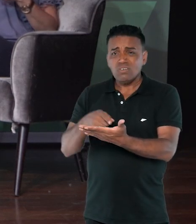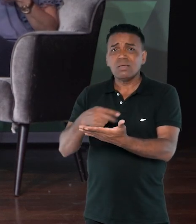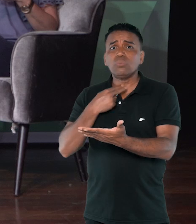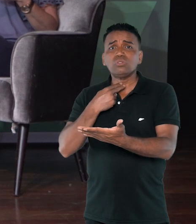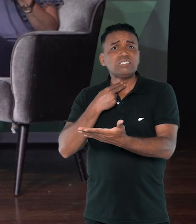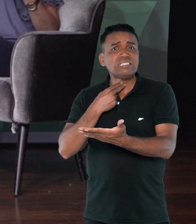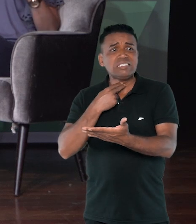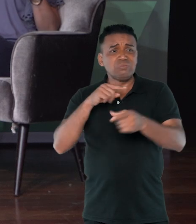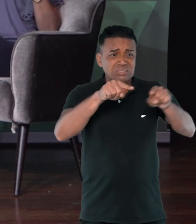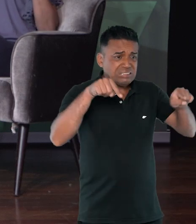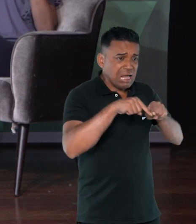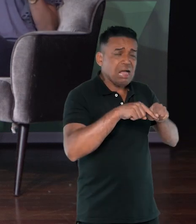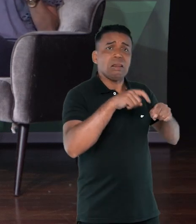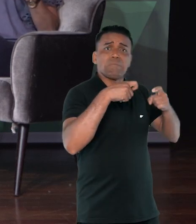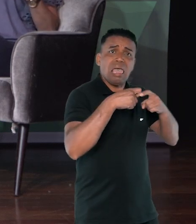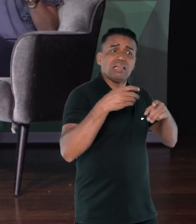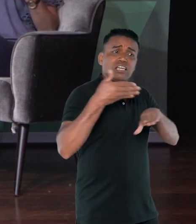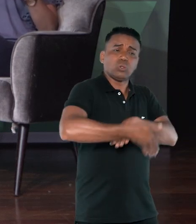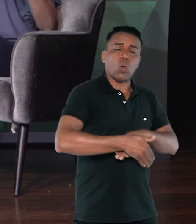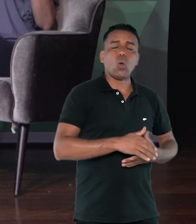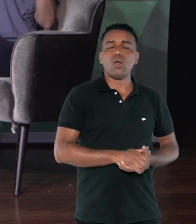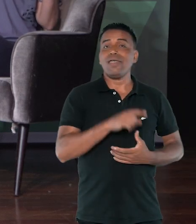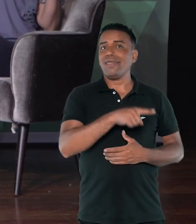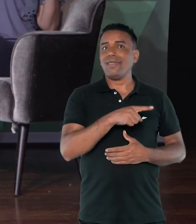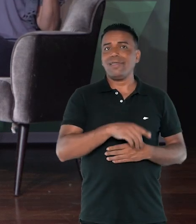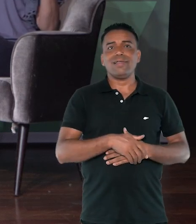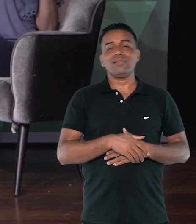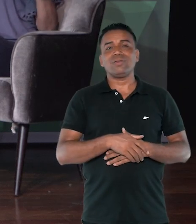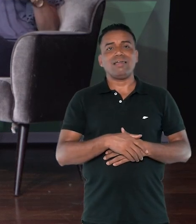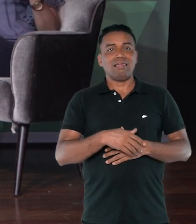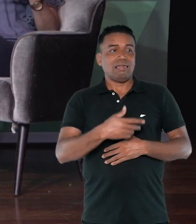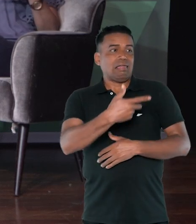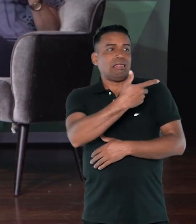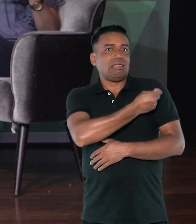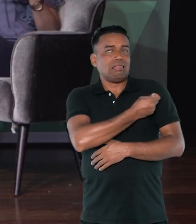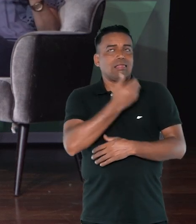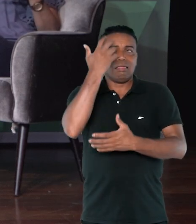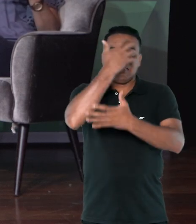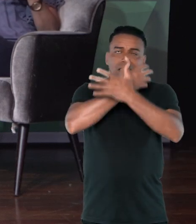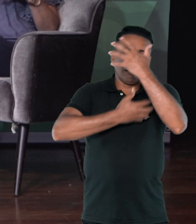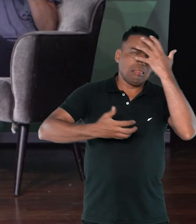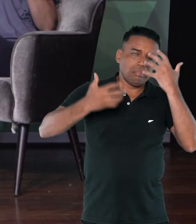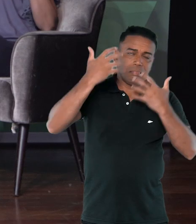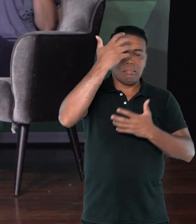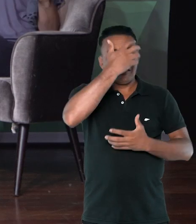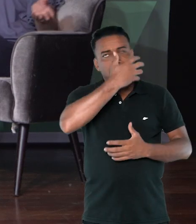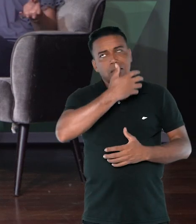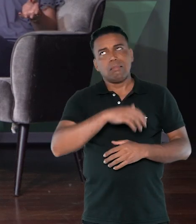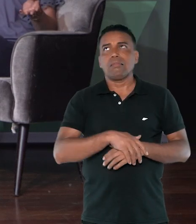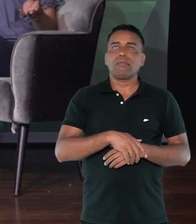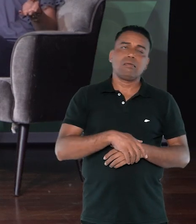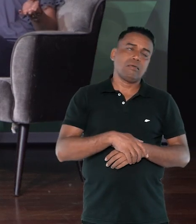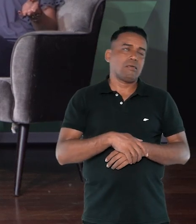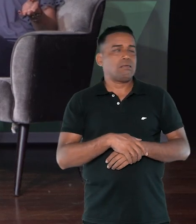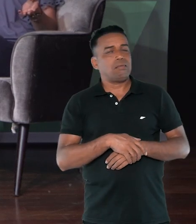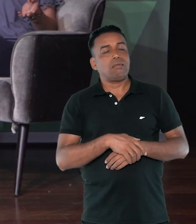né? Enrolando a língua, mas enrolando os dedinhos no celular, no WhatsApp. E fazendo muitas